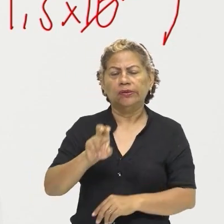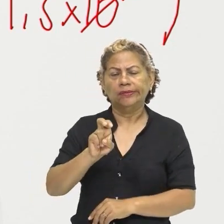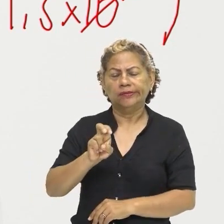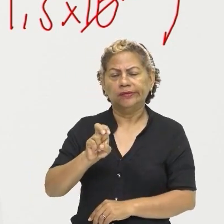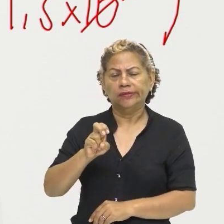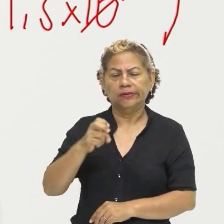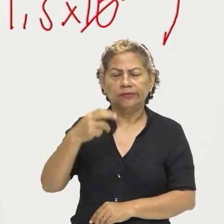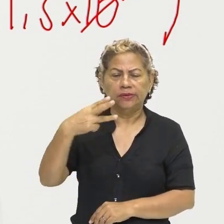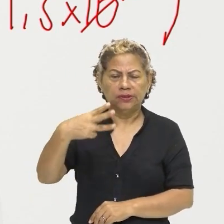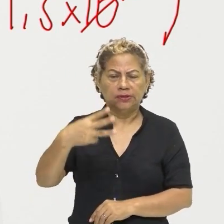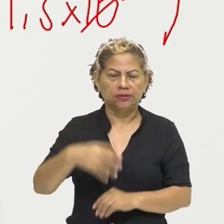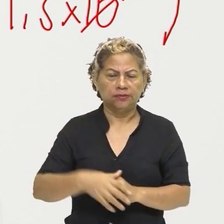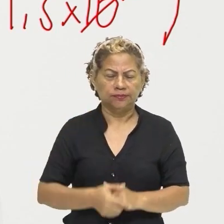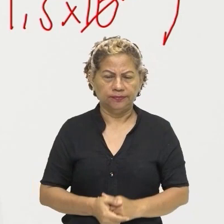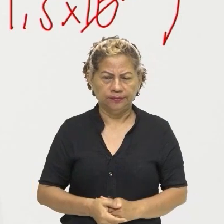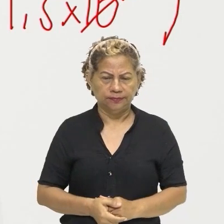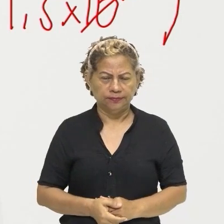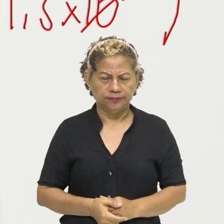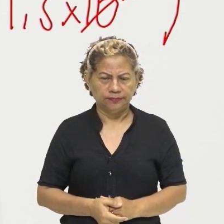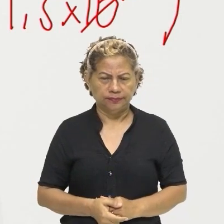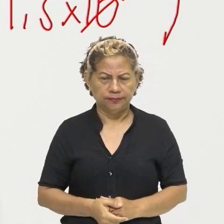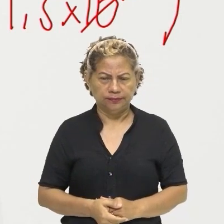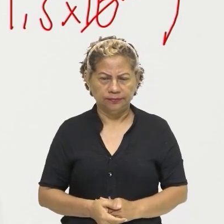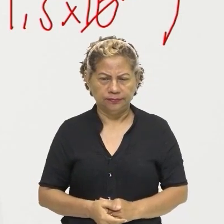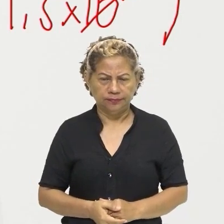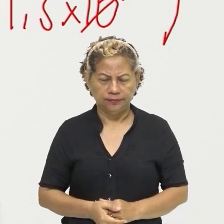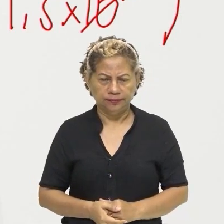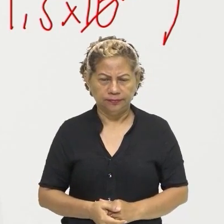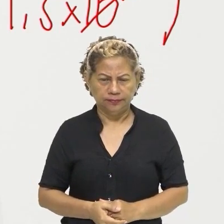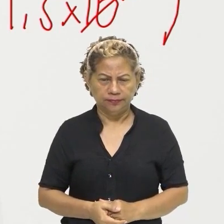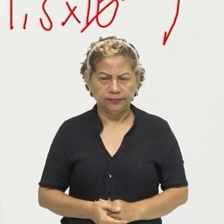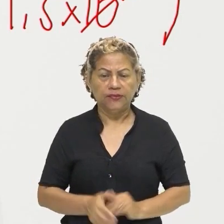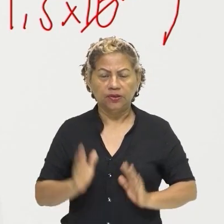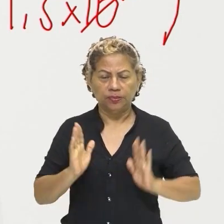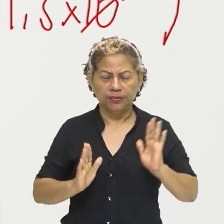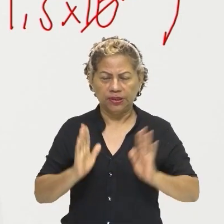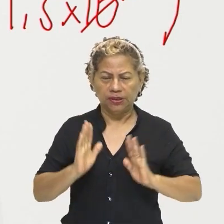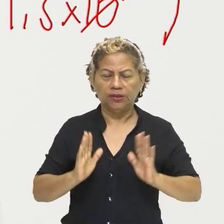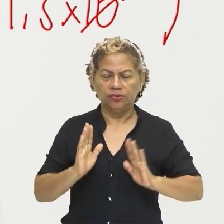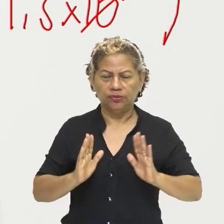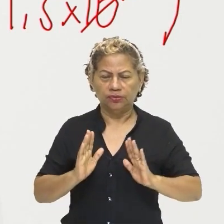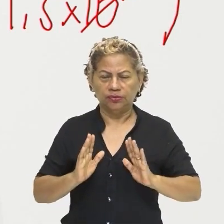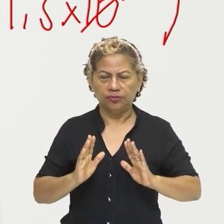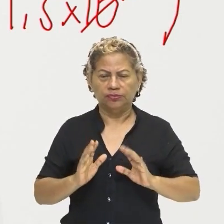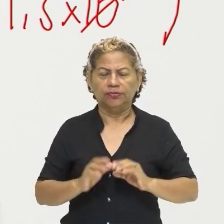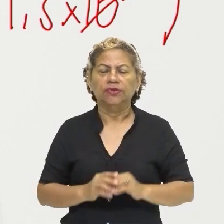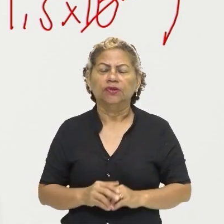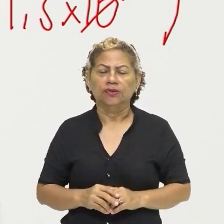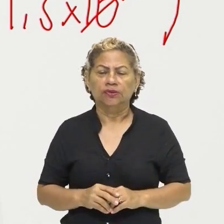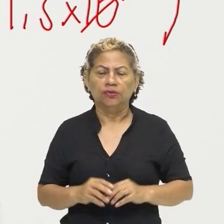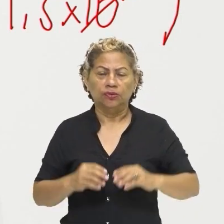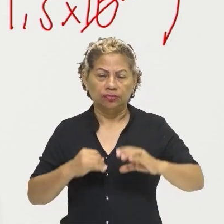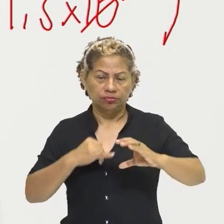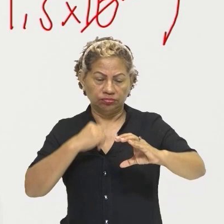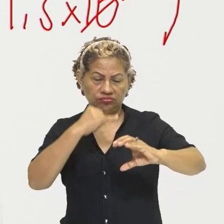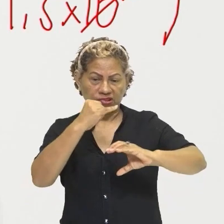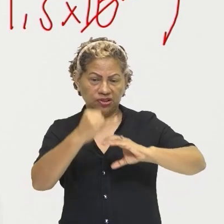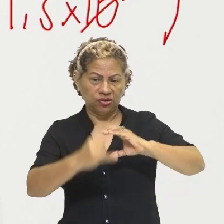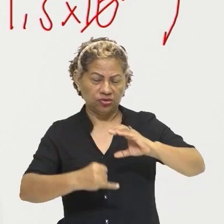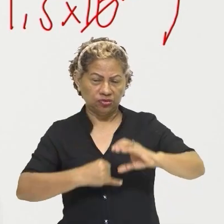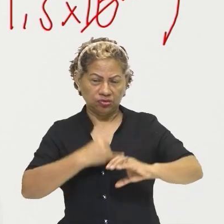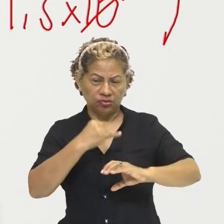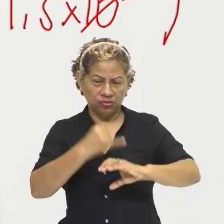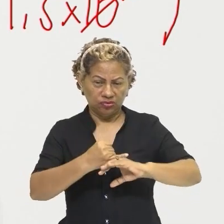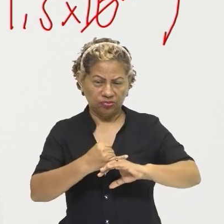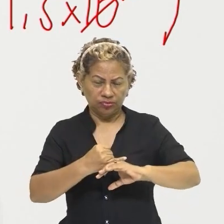cubo. Então, o que acontece aqui, pessoal? O período de Júpiter ao quadrado é igual a